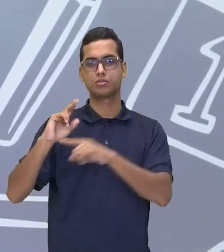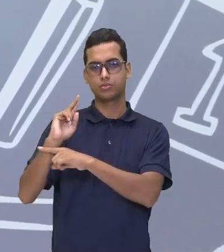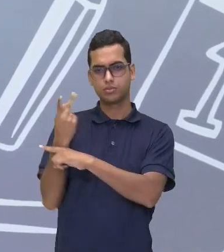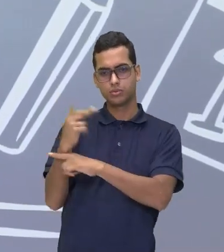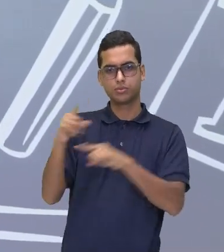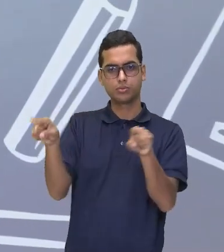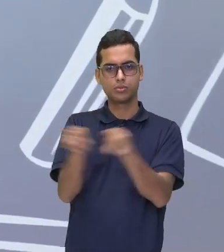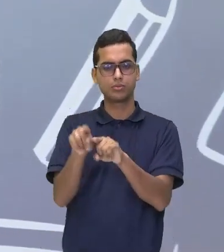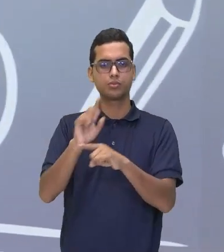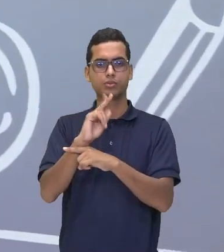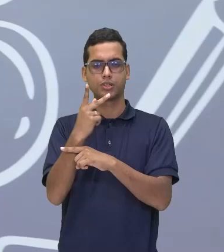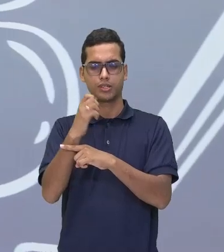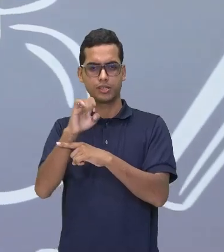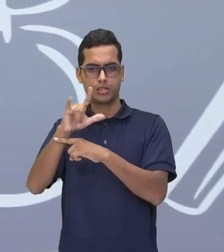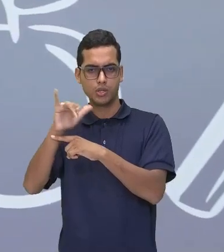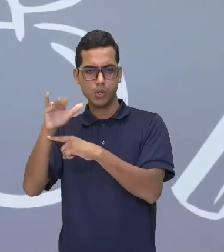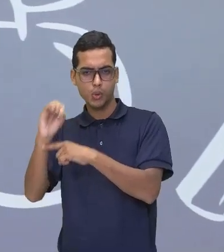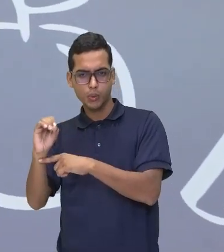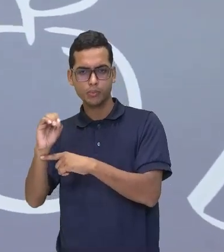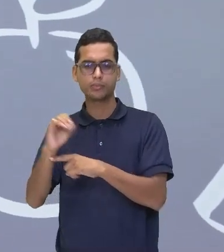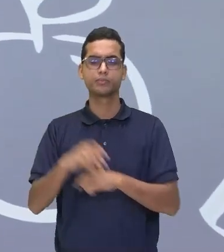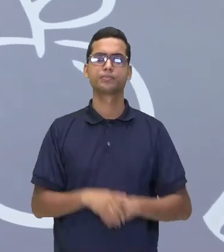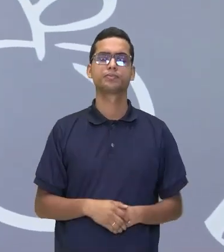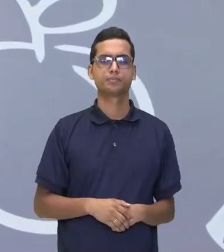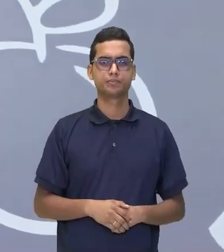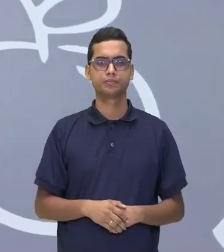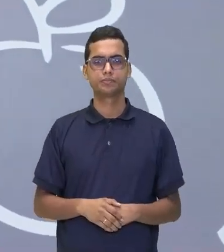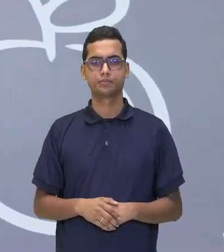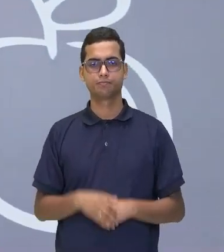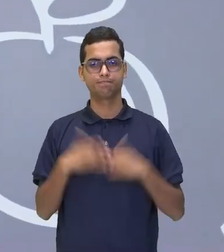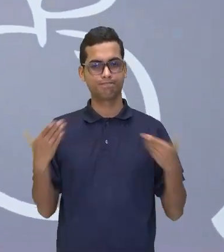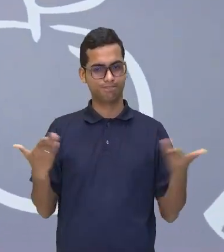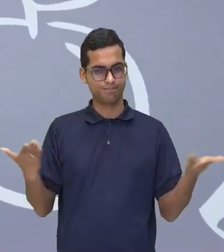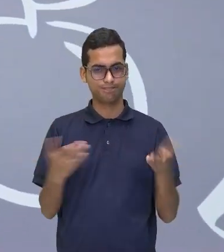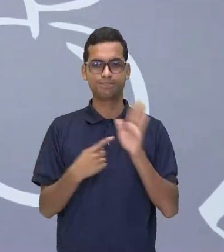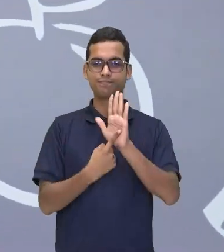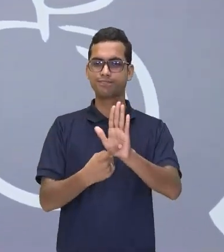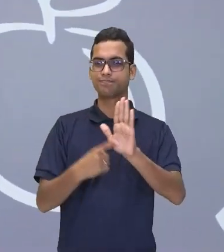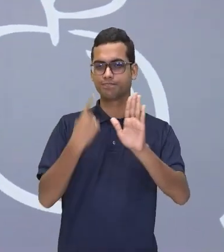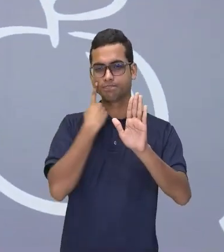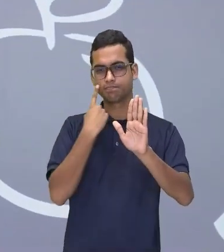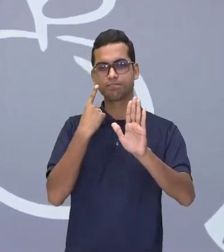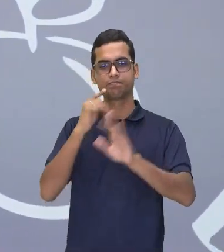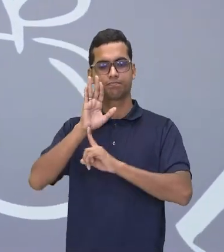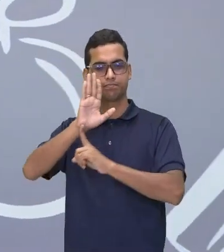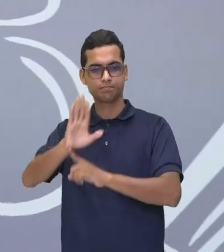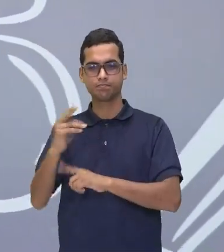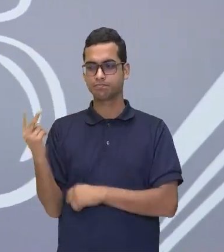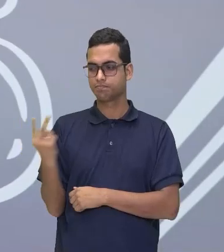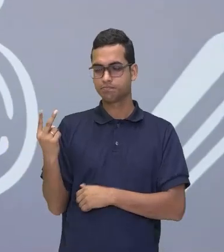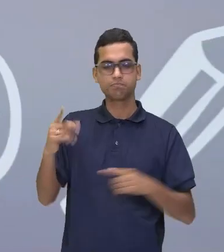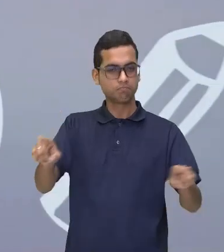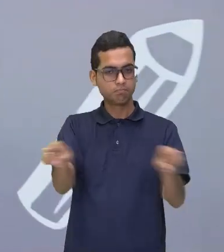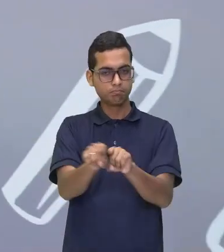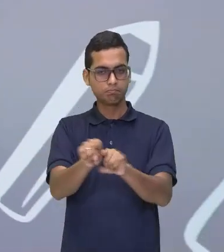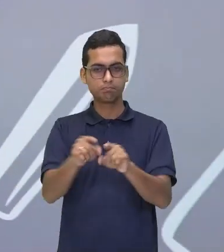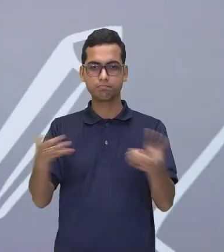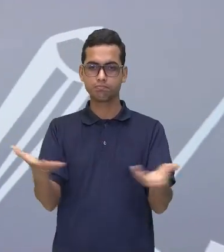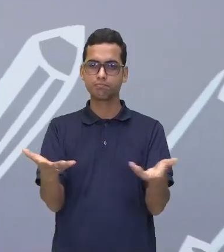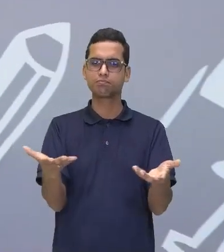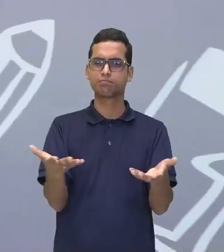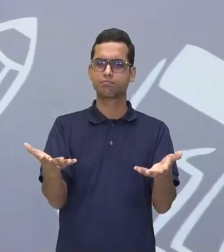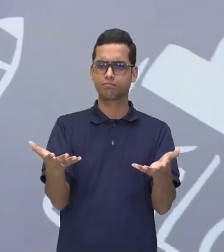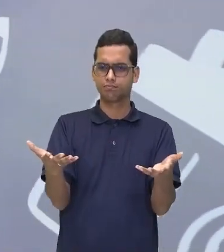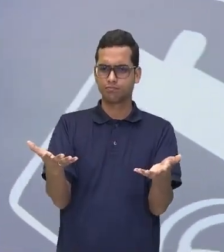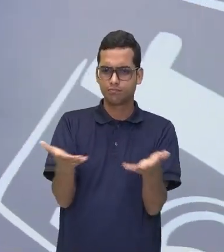Muito bem! E agora que já estamos apresentadas, vamos conhecer o nosso mundo